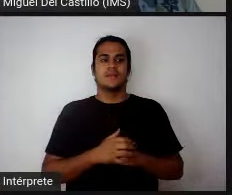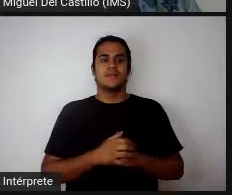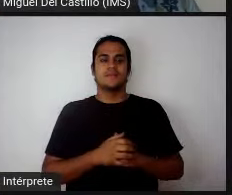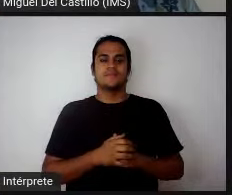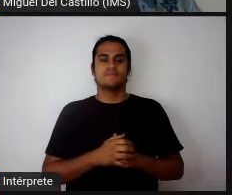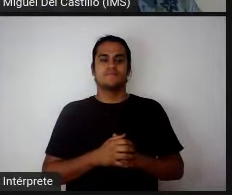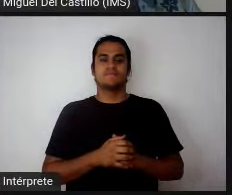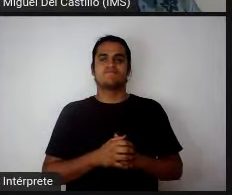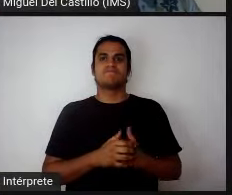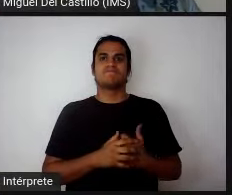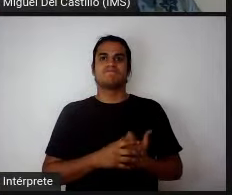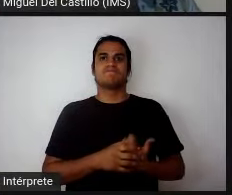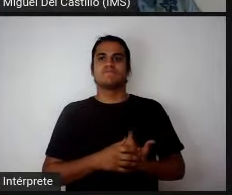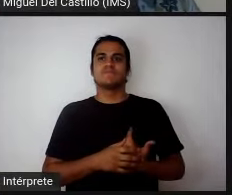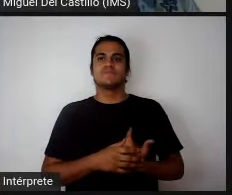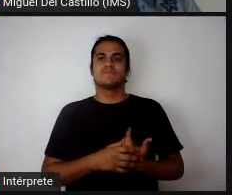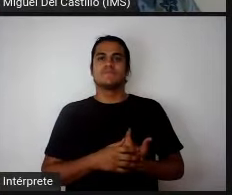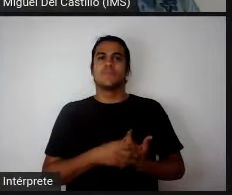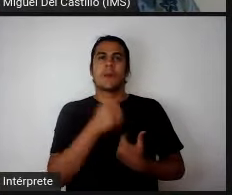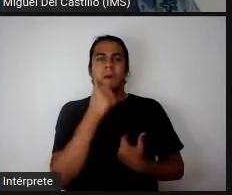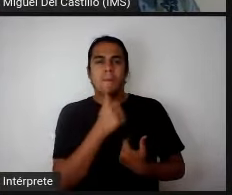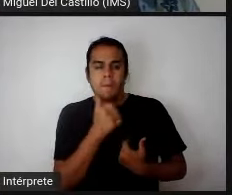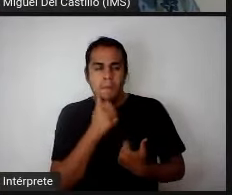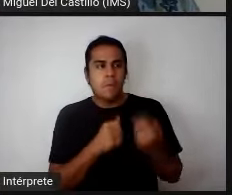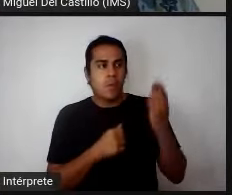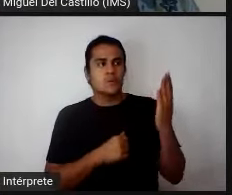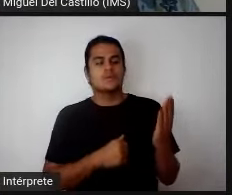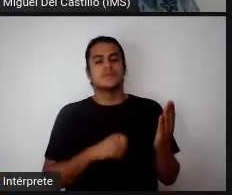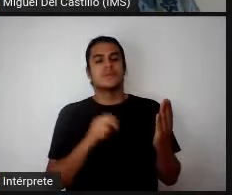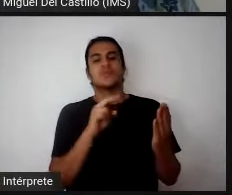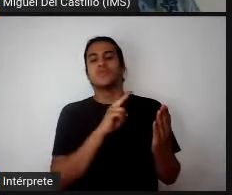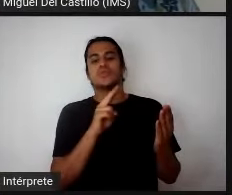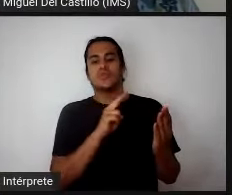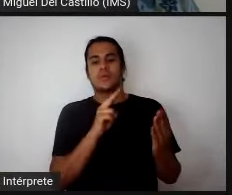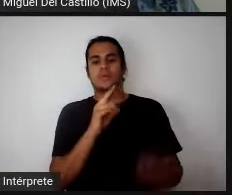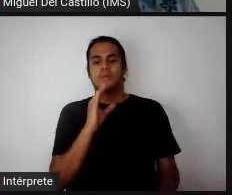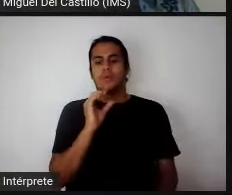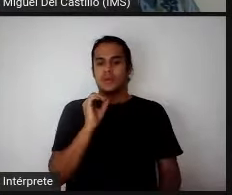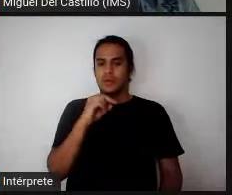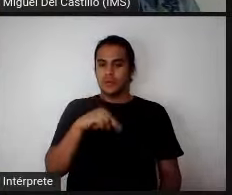uma moça Conceição Aparecida